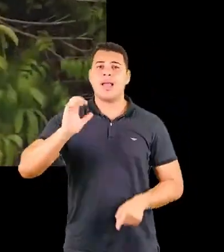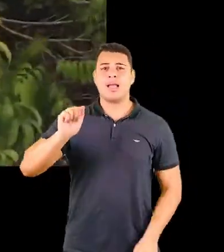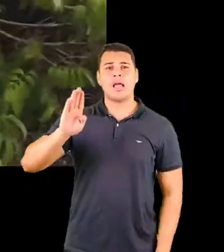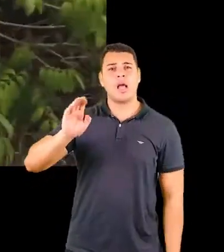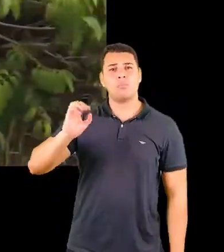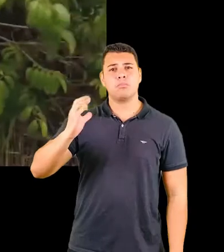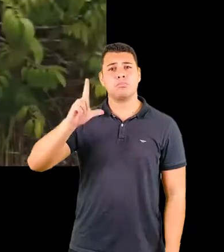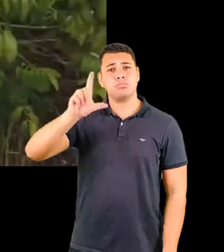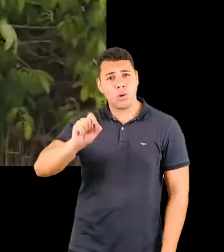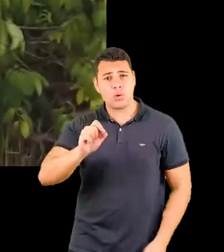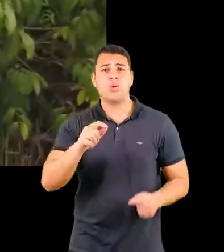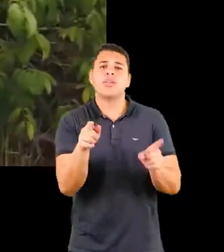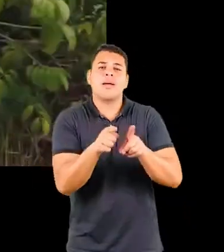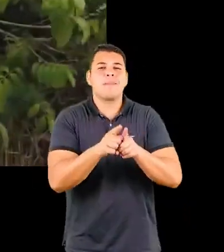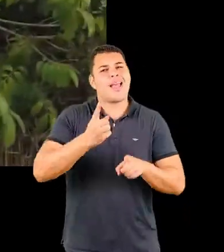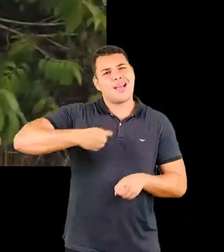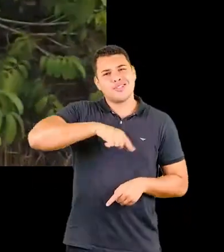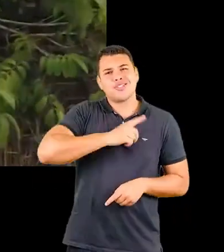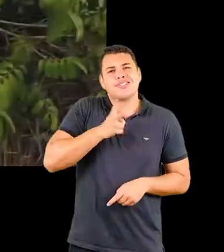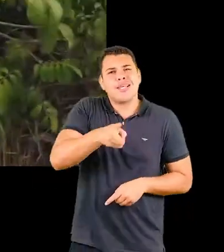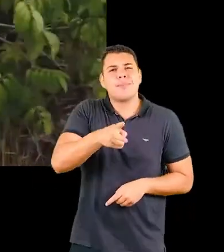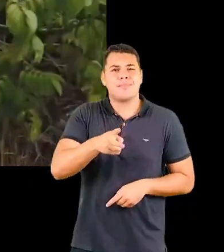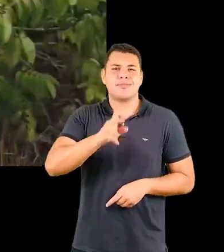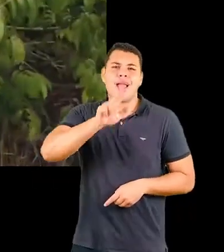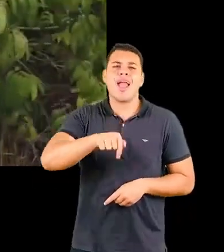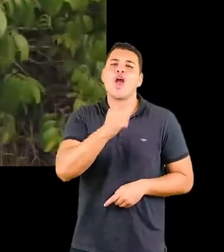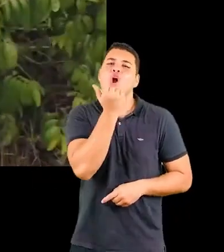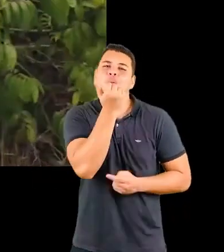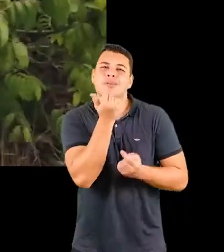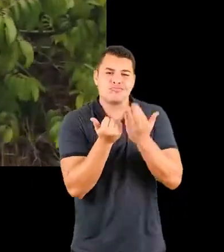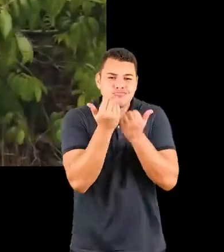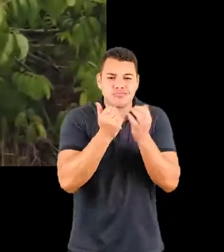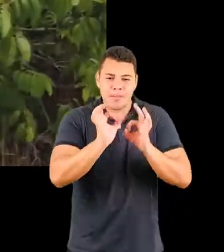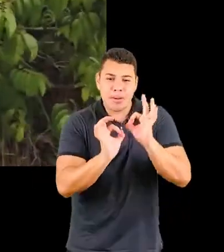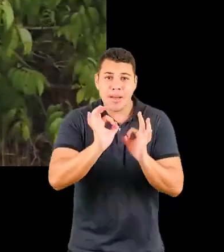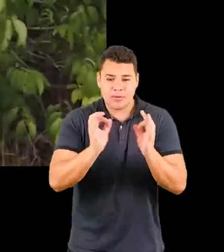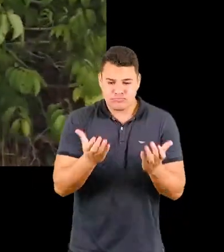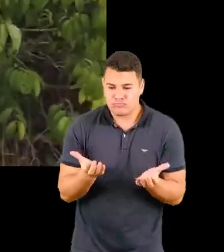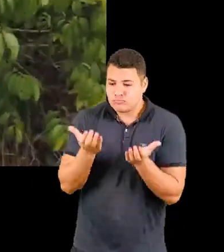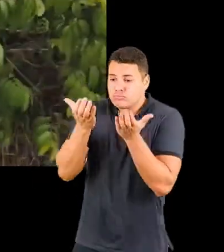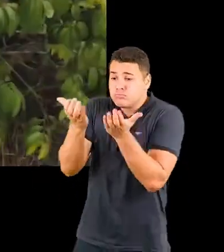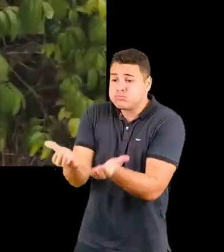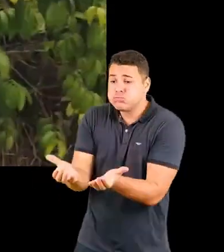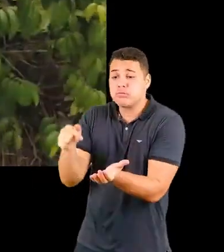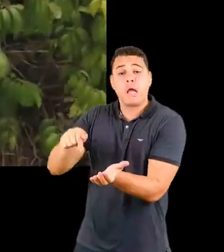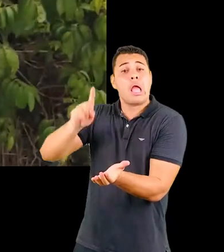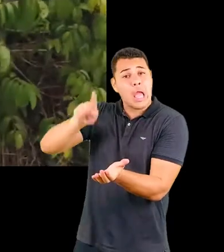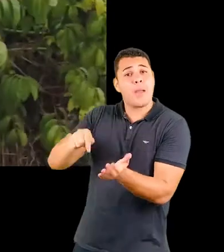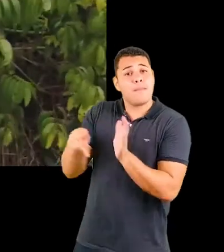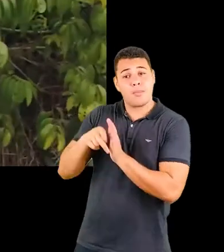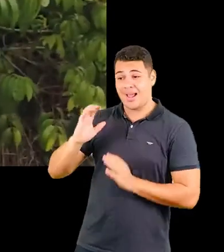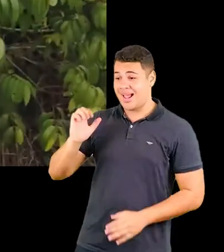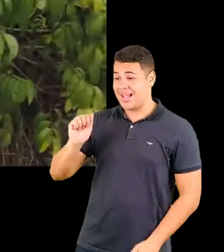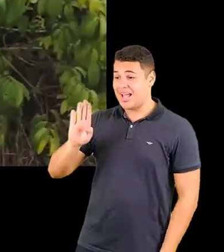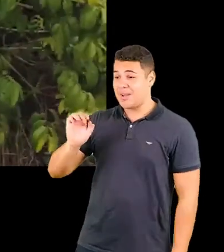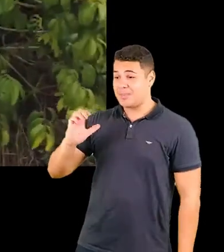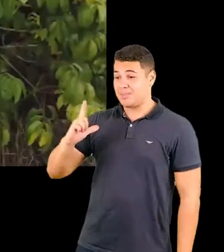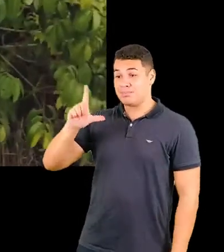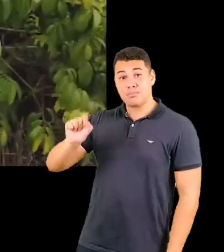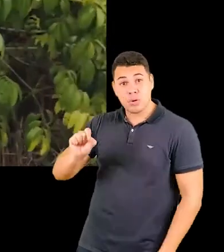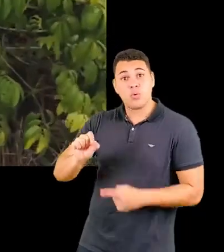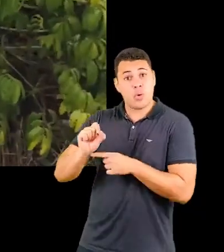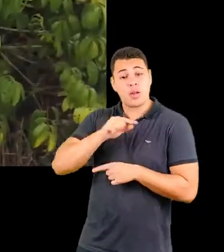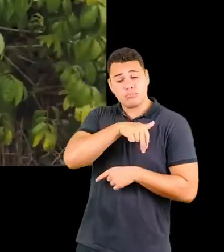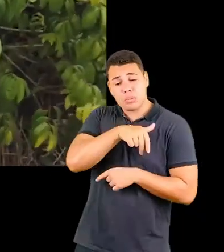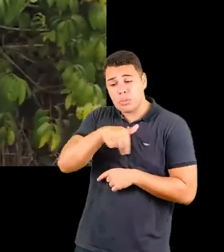ancestralidade, né? Sabemos que ficamos também mais fortes. Porque a gente depende de comida pra